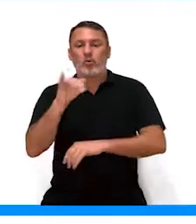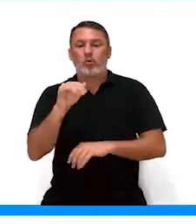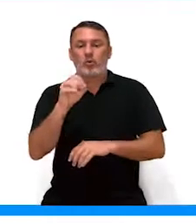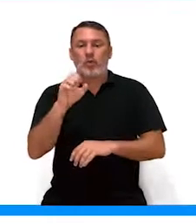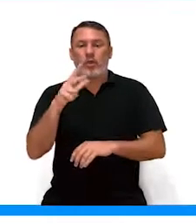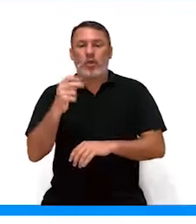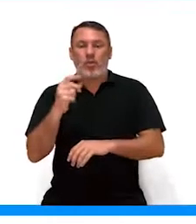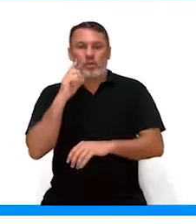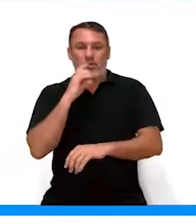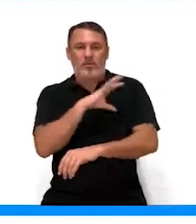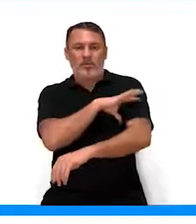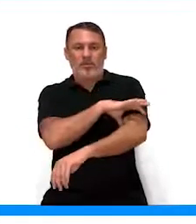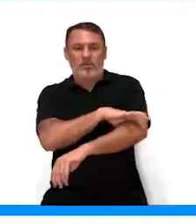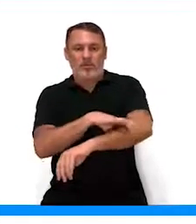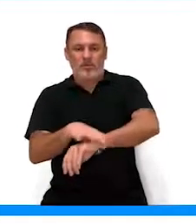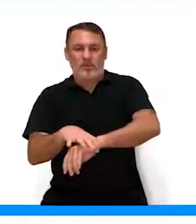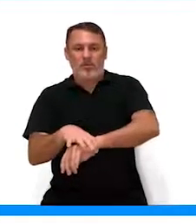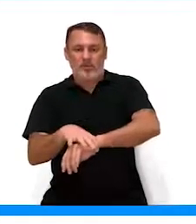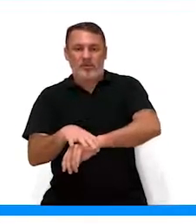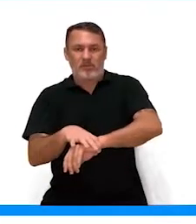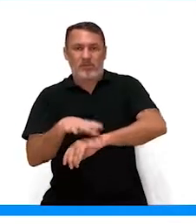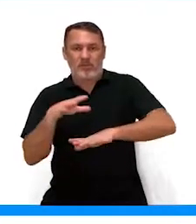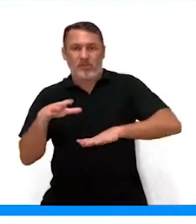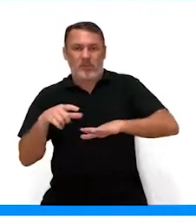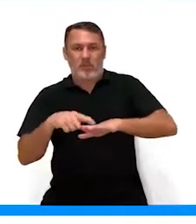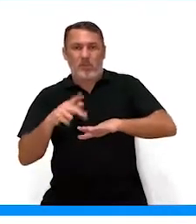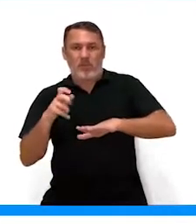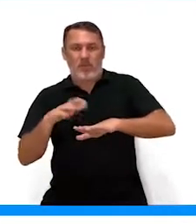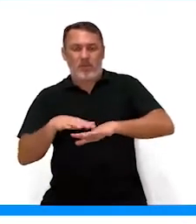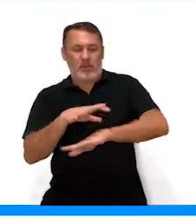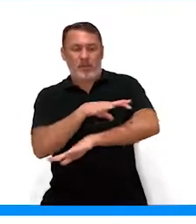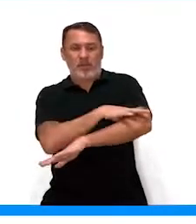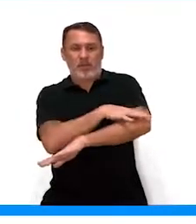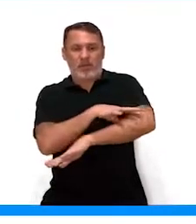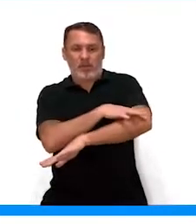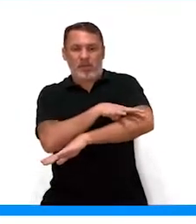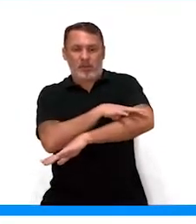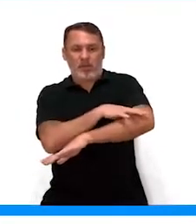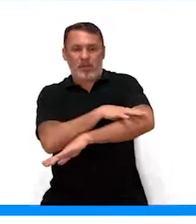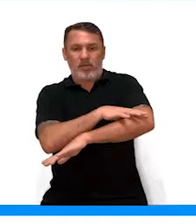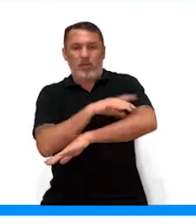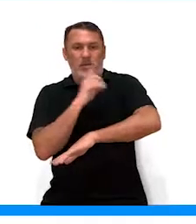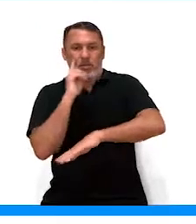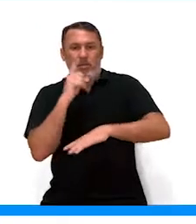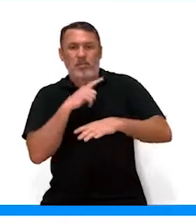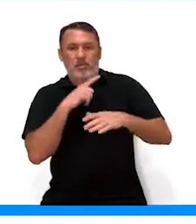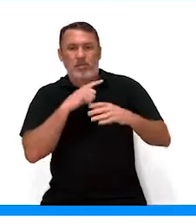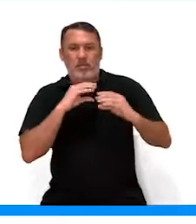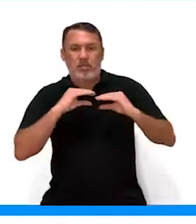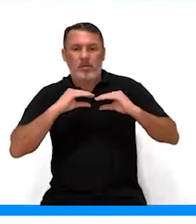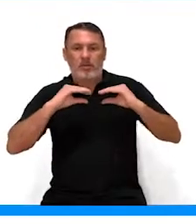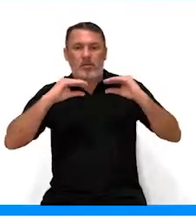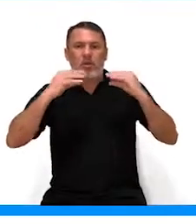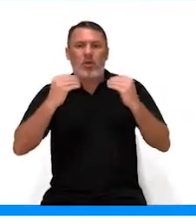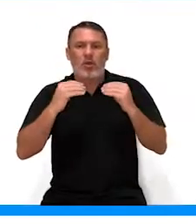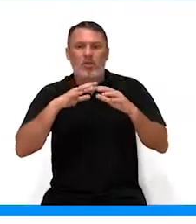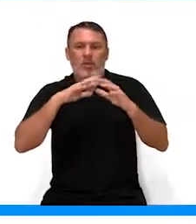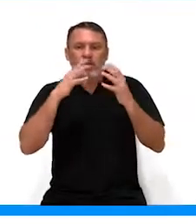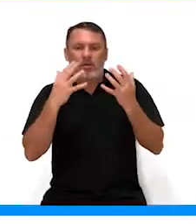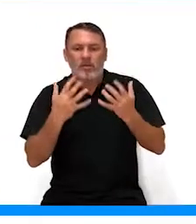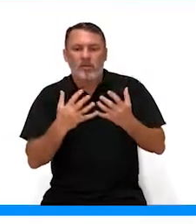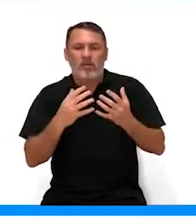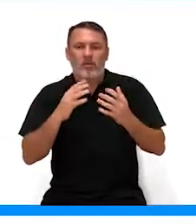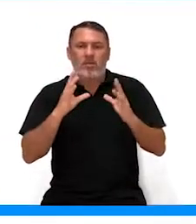do joelho, que está entre a coxa e a perna, a gente vê todos os tipos de tecidos presentes aí. O tecido epitelial